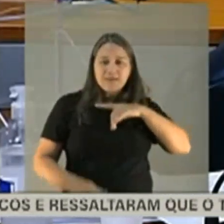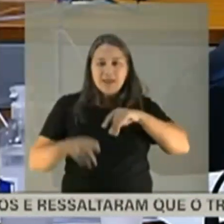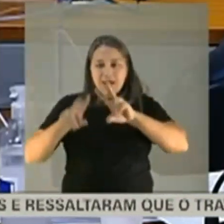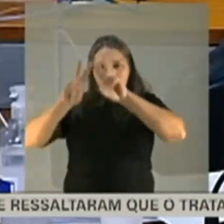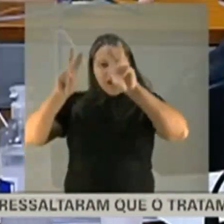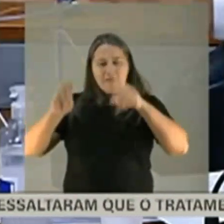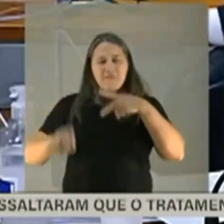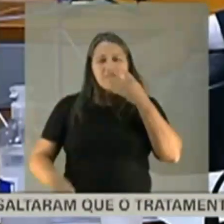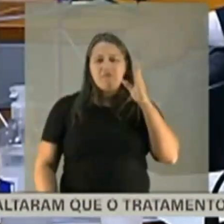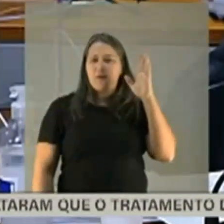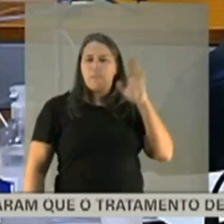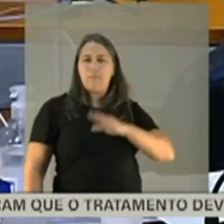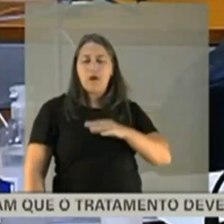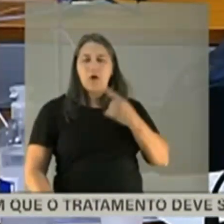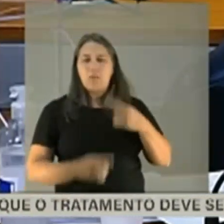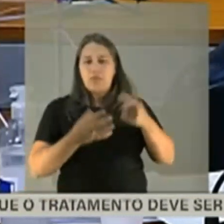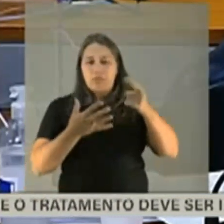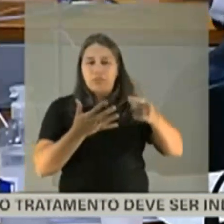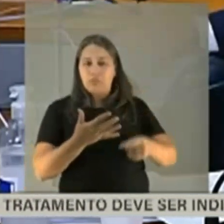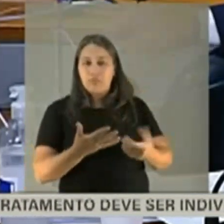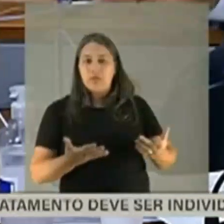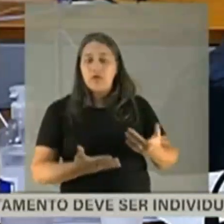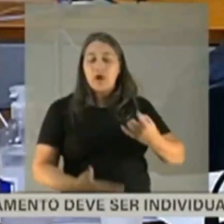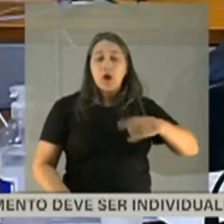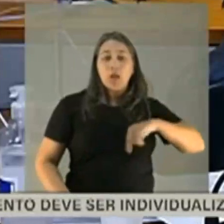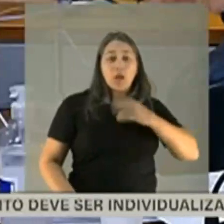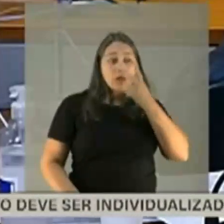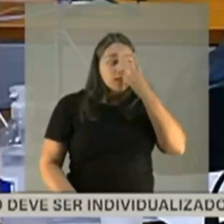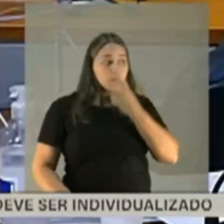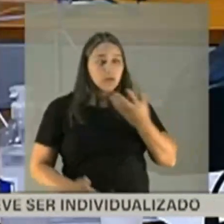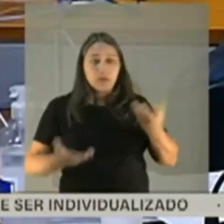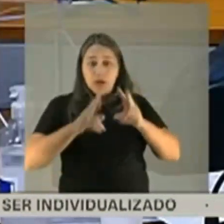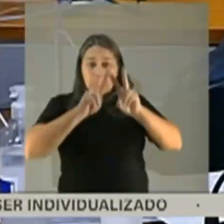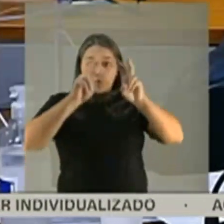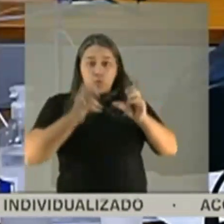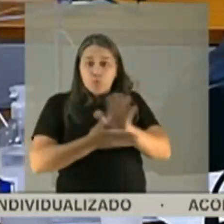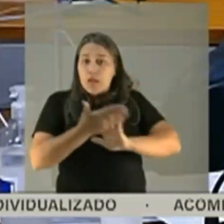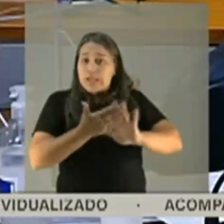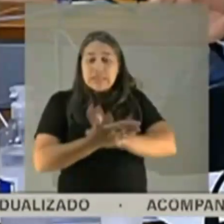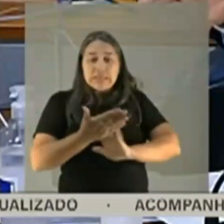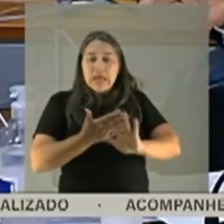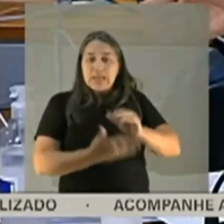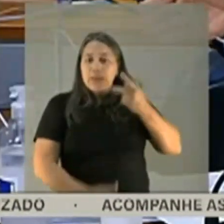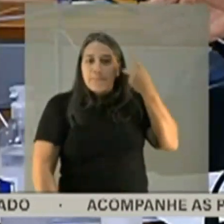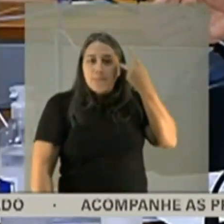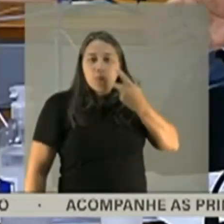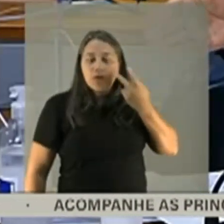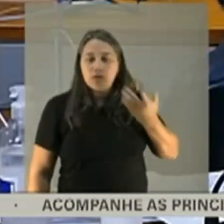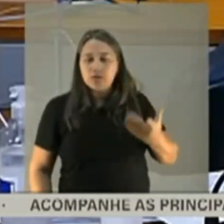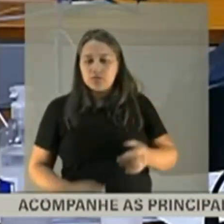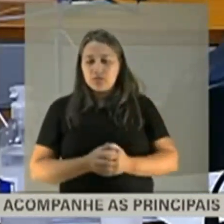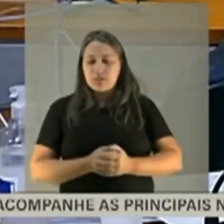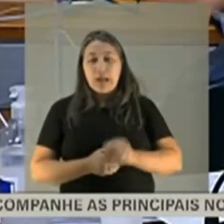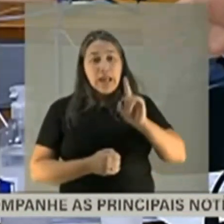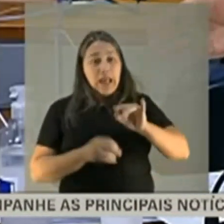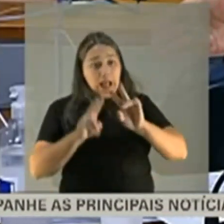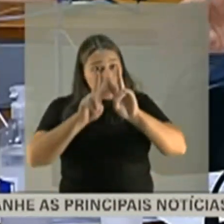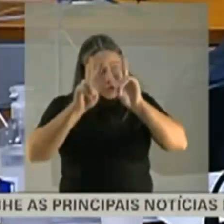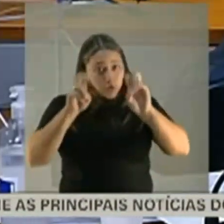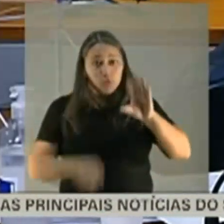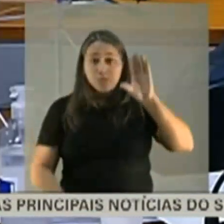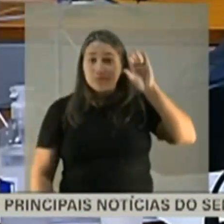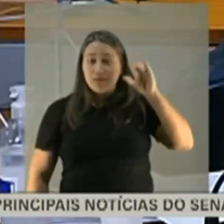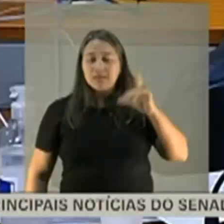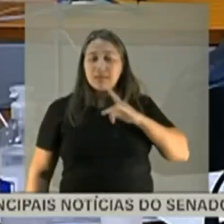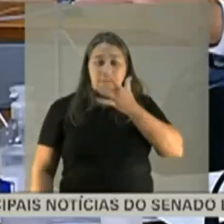faz mal, por isso, por aquilo. Nós estamos numa cegueira. Esse assunto não tem nada a ver de política. É um assunto científico,